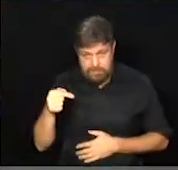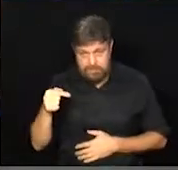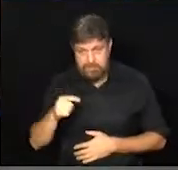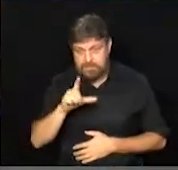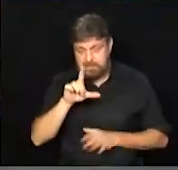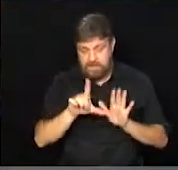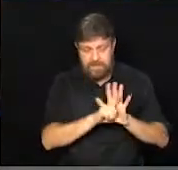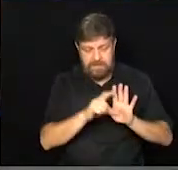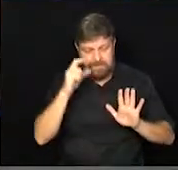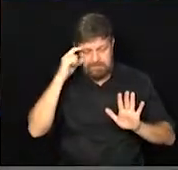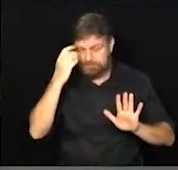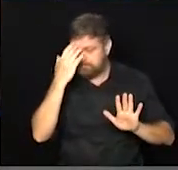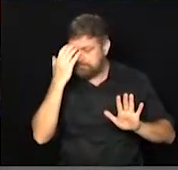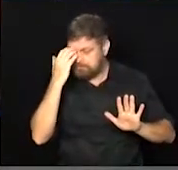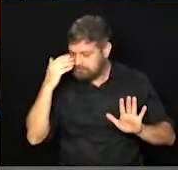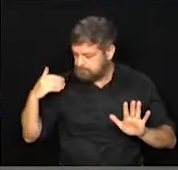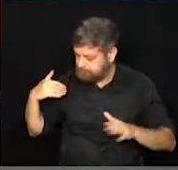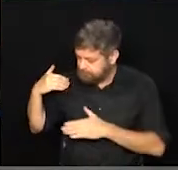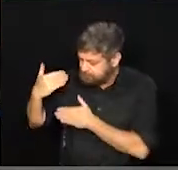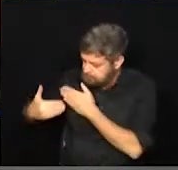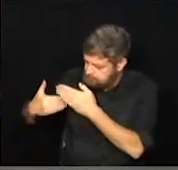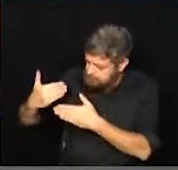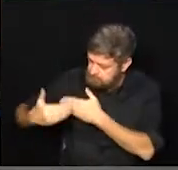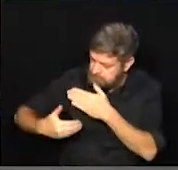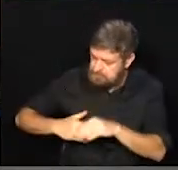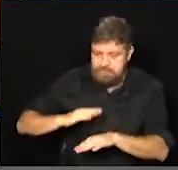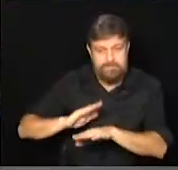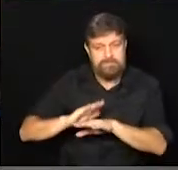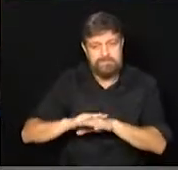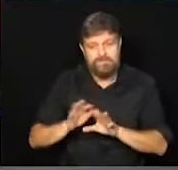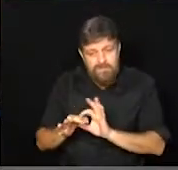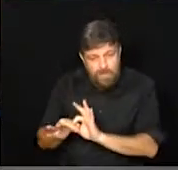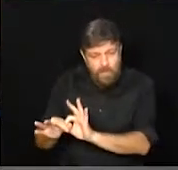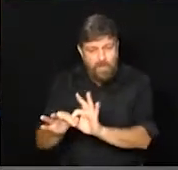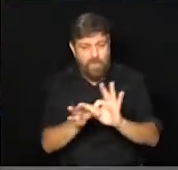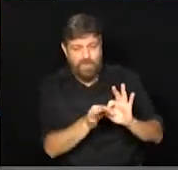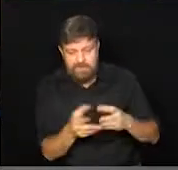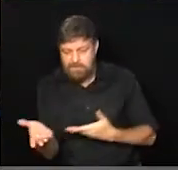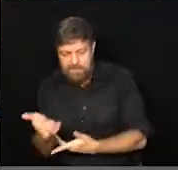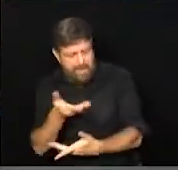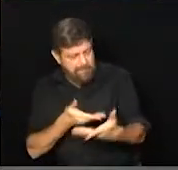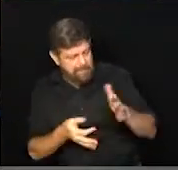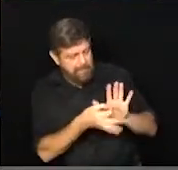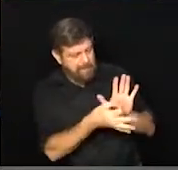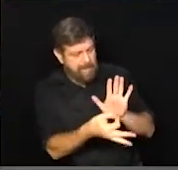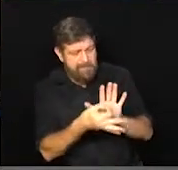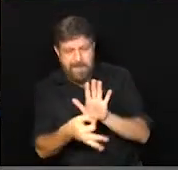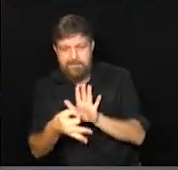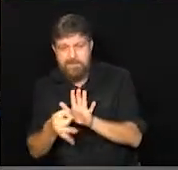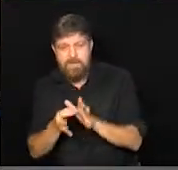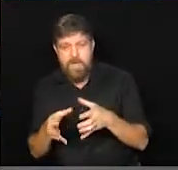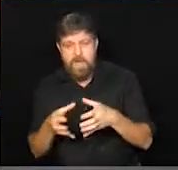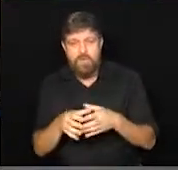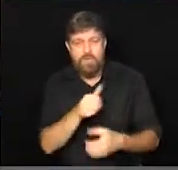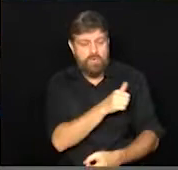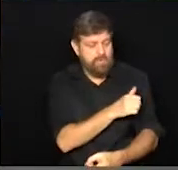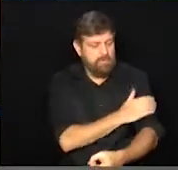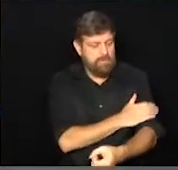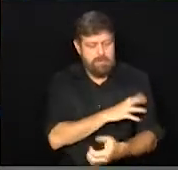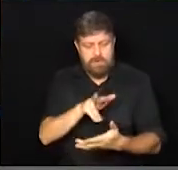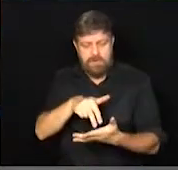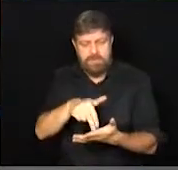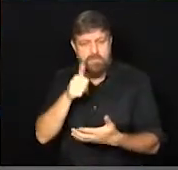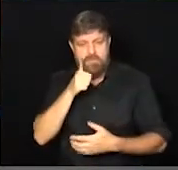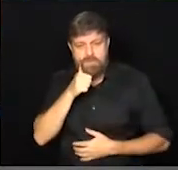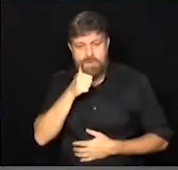Maria da Penha, como ela foi um processo de construção junto dos movimentos, dos coletivos, das organizações feministas, ela expressou experiências de